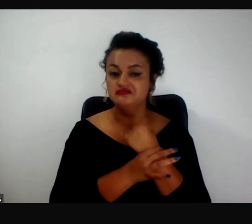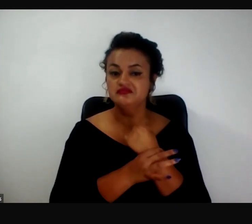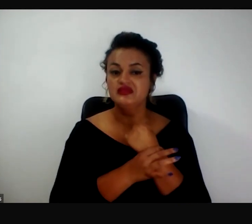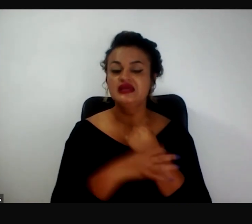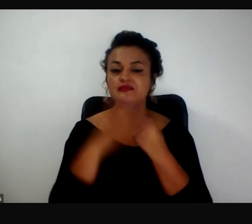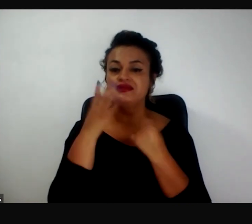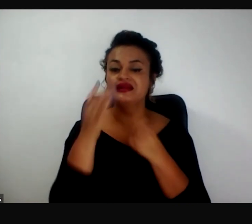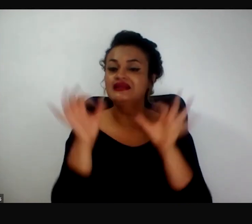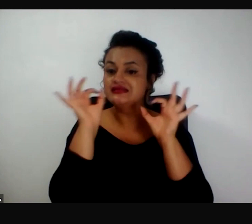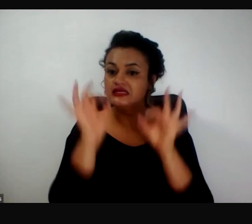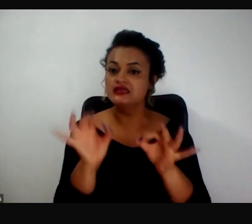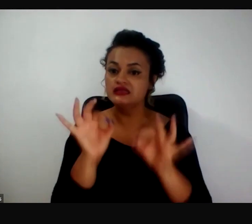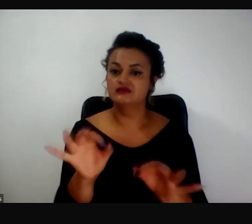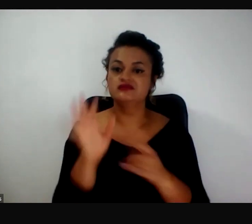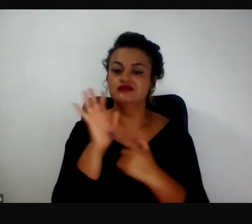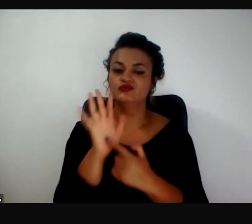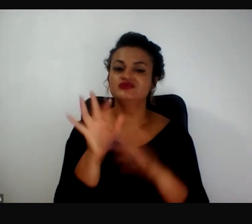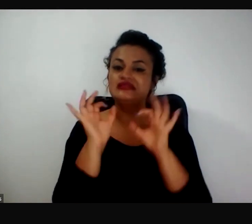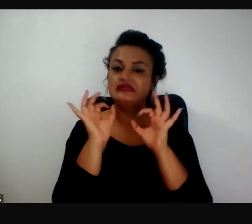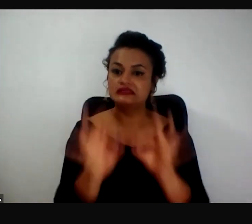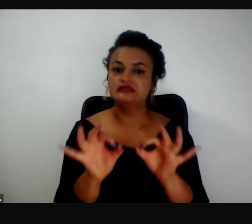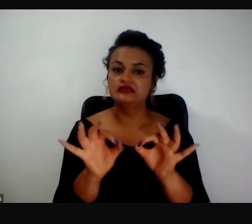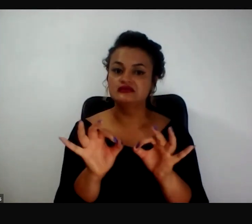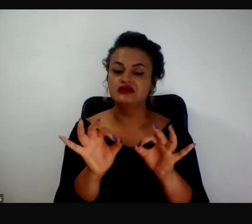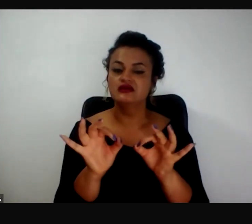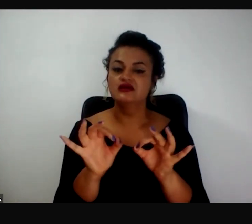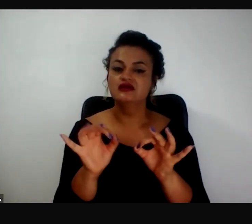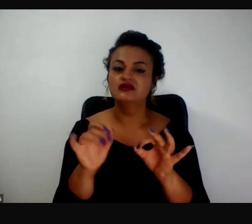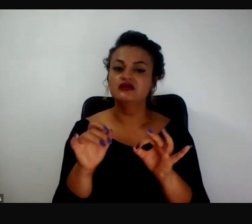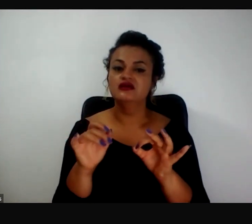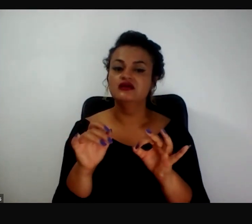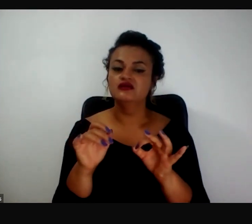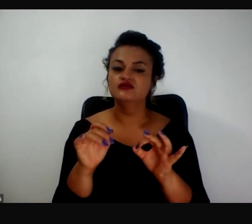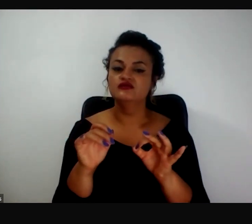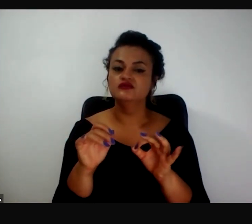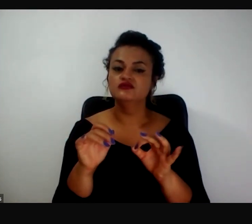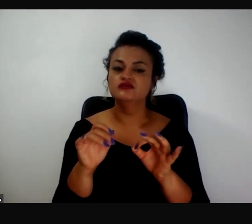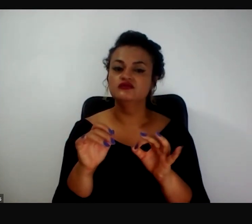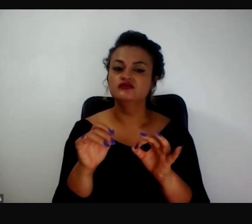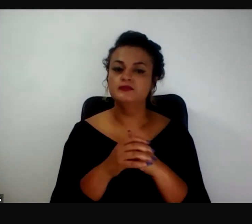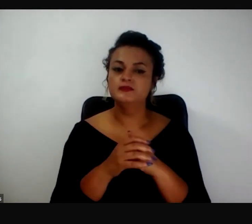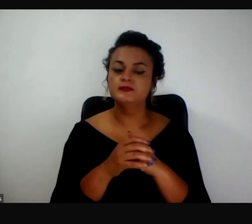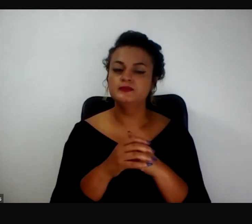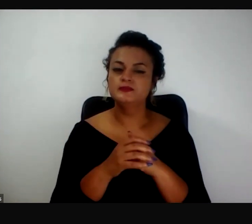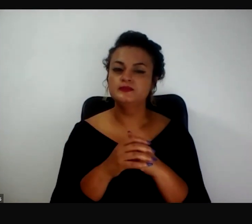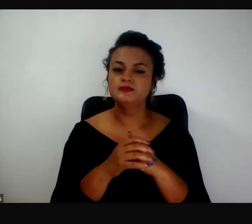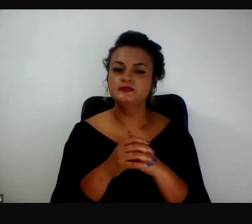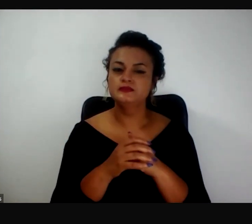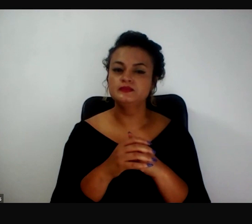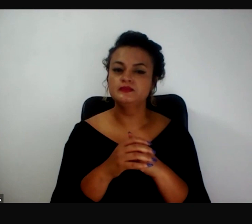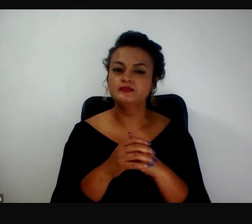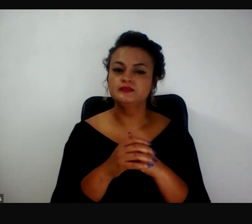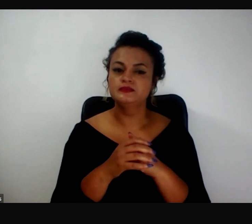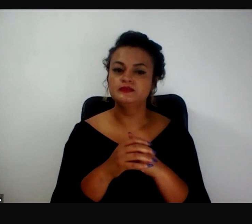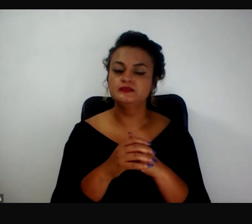certeza, de ter claridade sobre a vigência das normas.